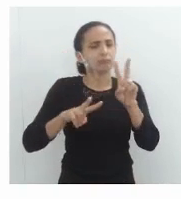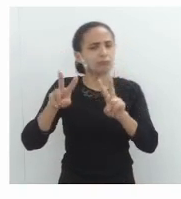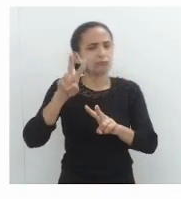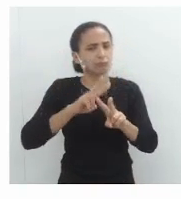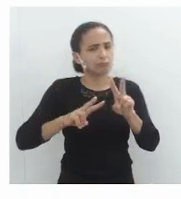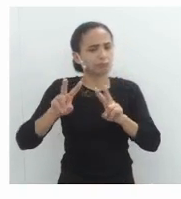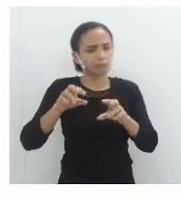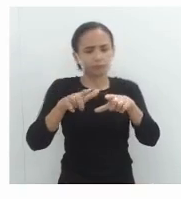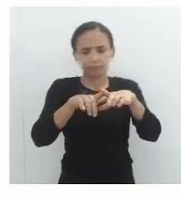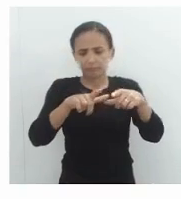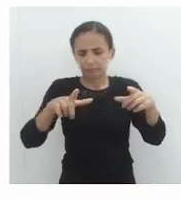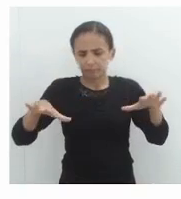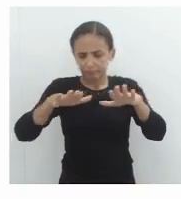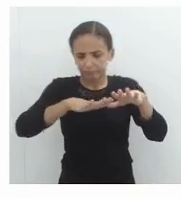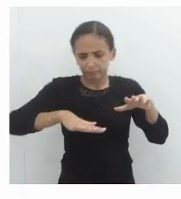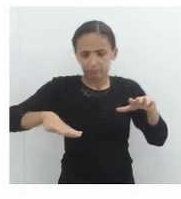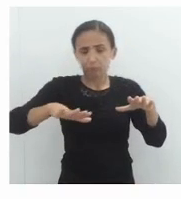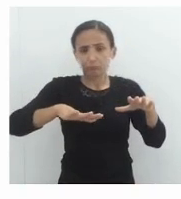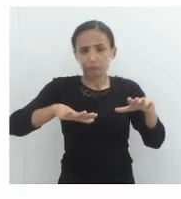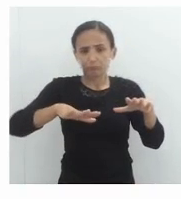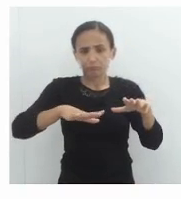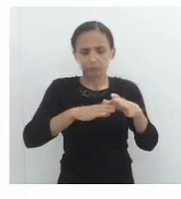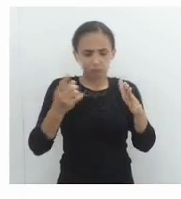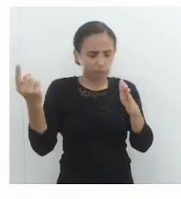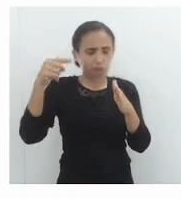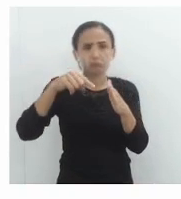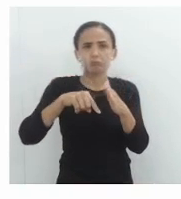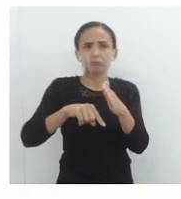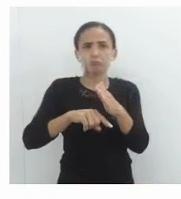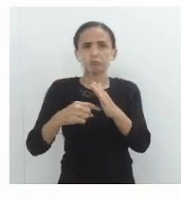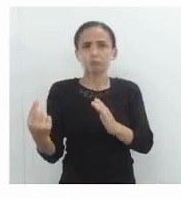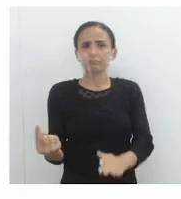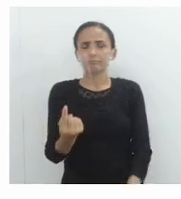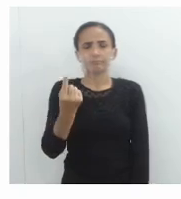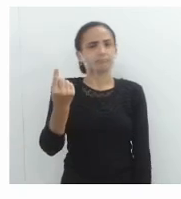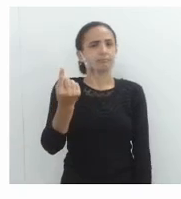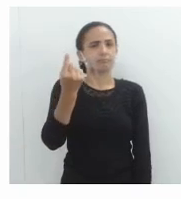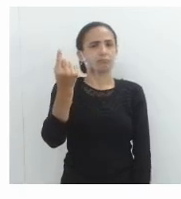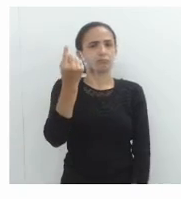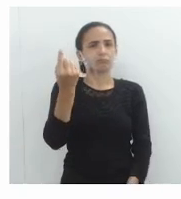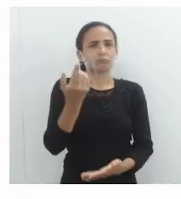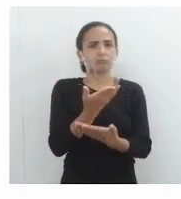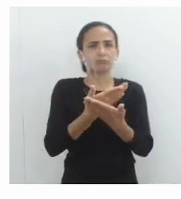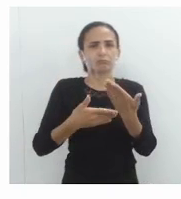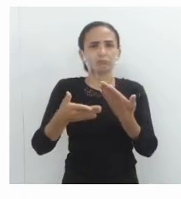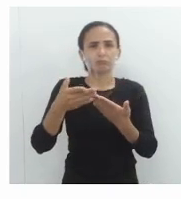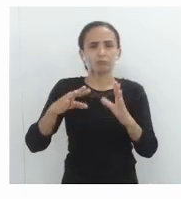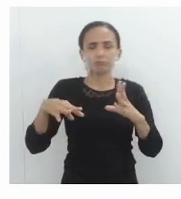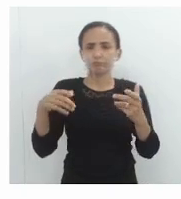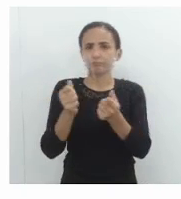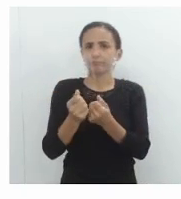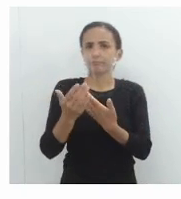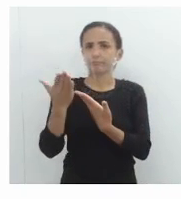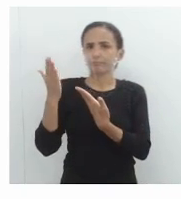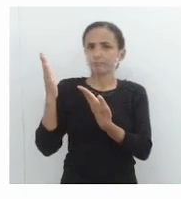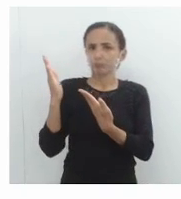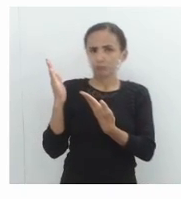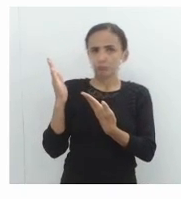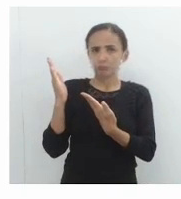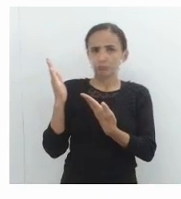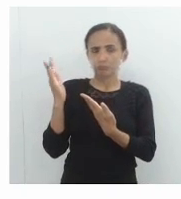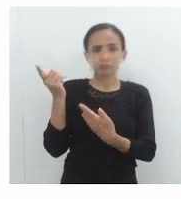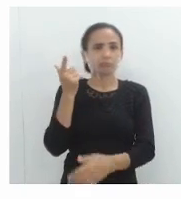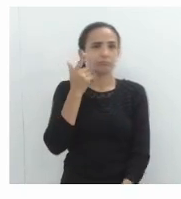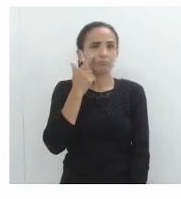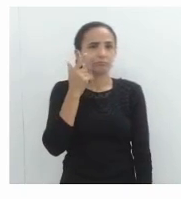e espaço. Então, aí você pode ver também nessa imagem, Freedom Sculpture, que está